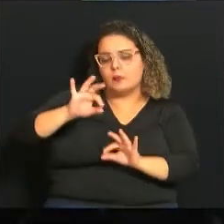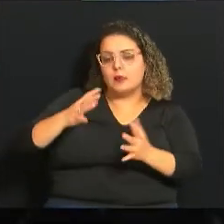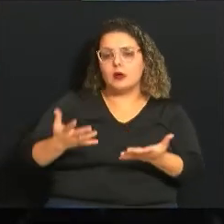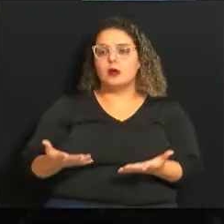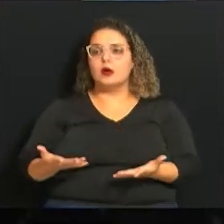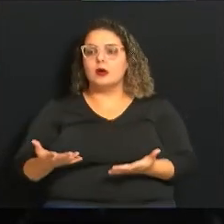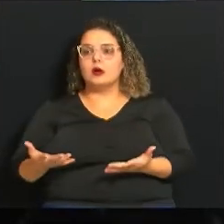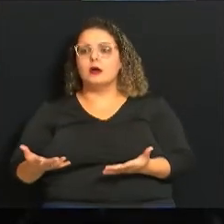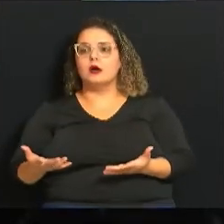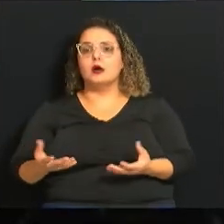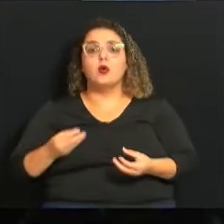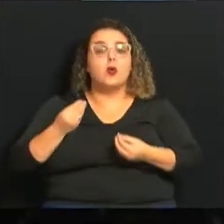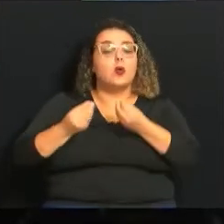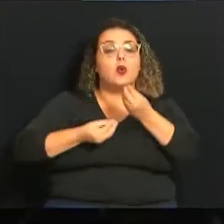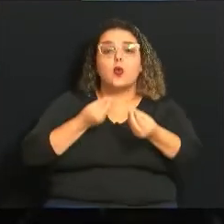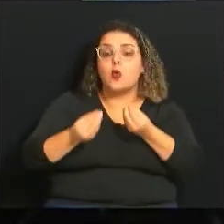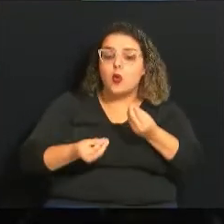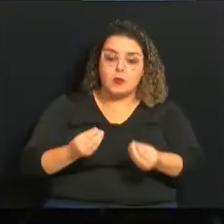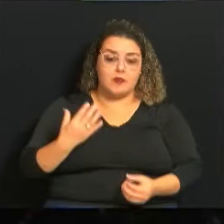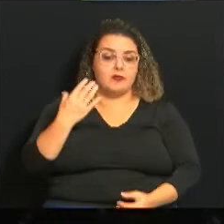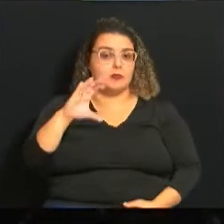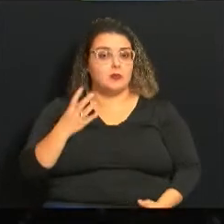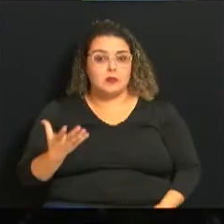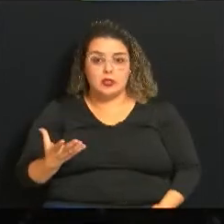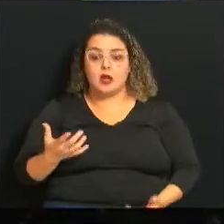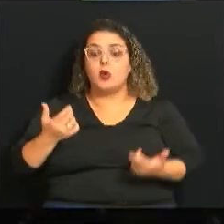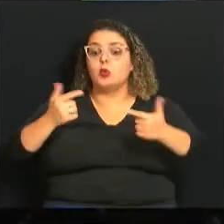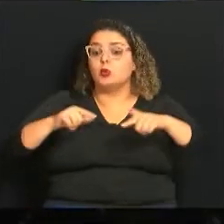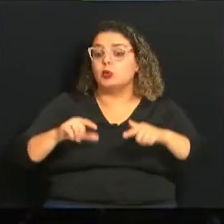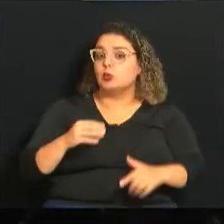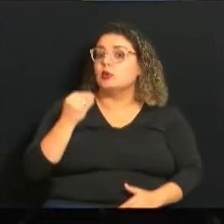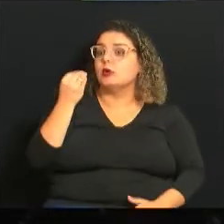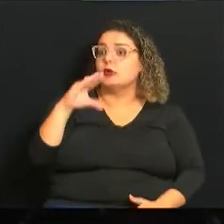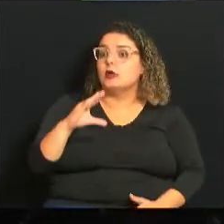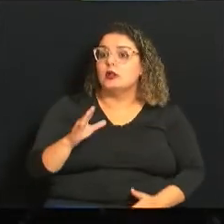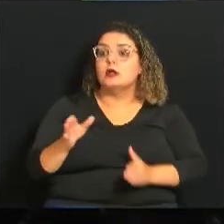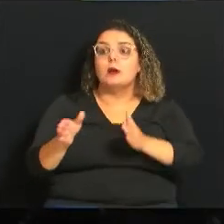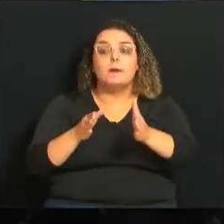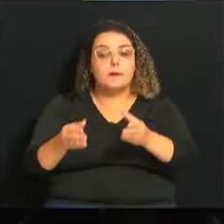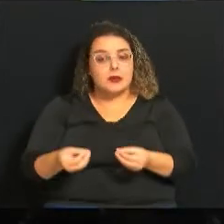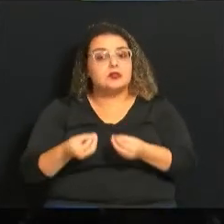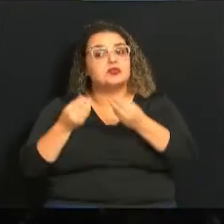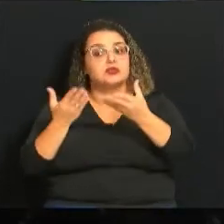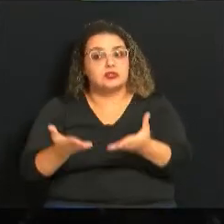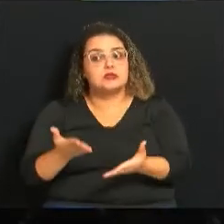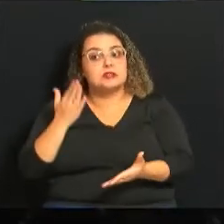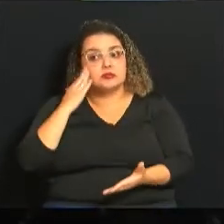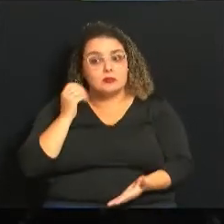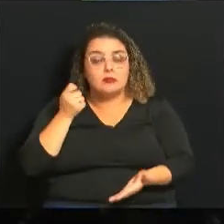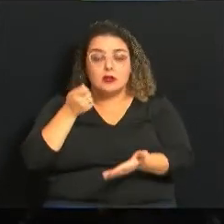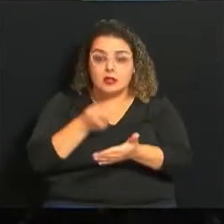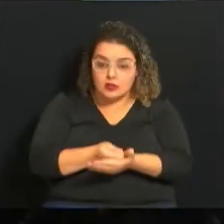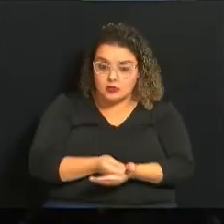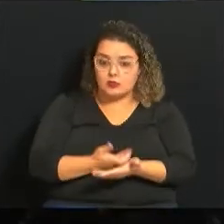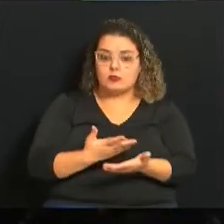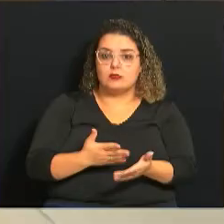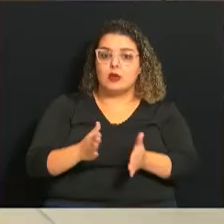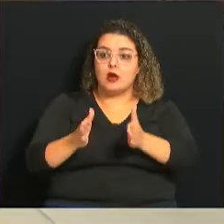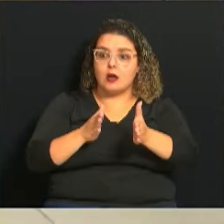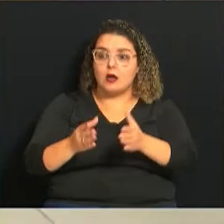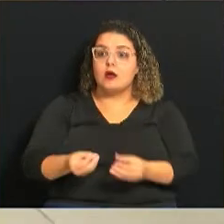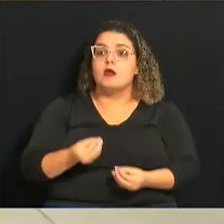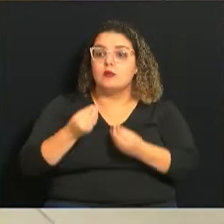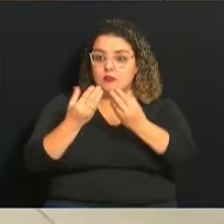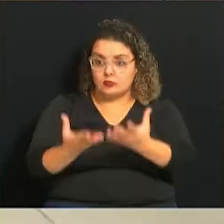ser vinculada, tem prazo de entrega também, saber cumprir os prazos de entrega também é importante, saber